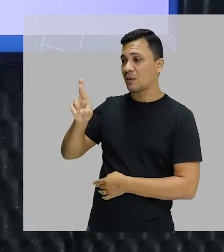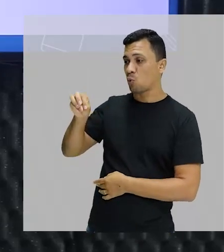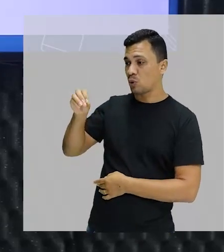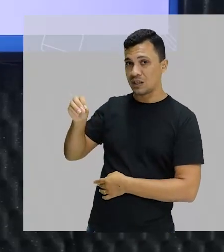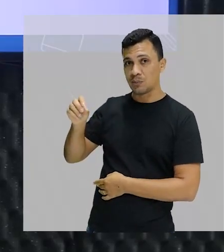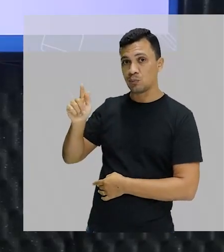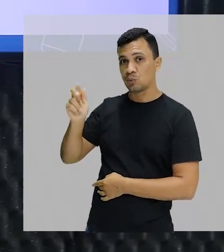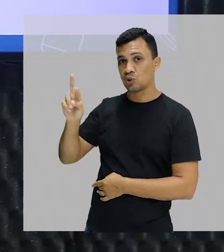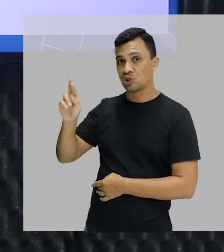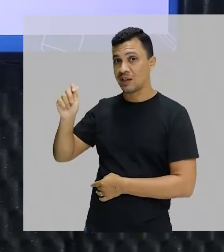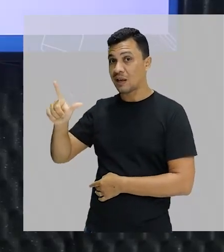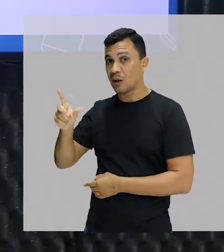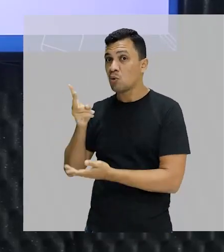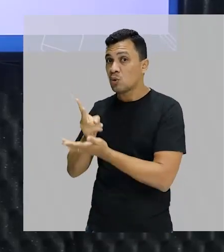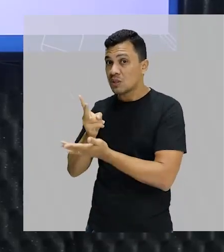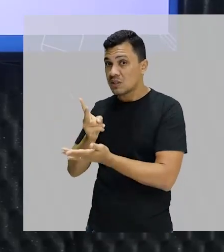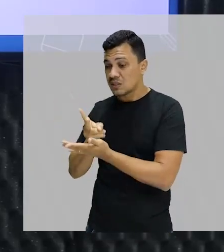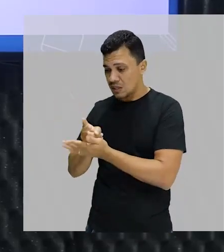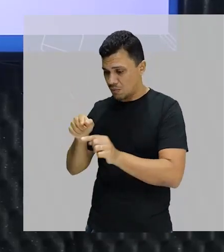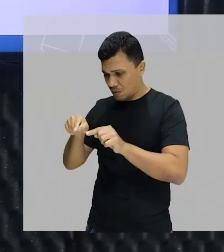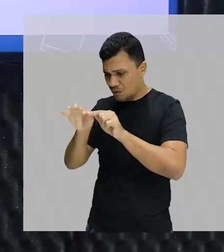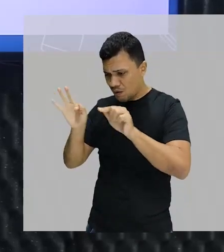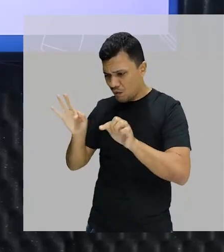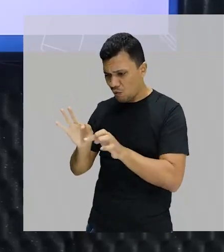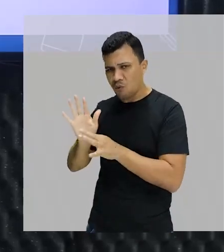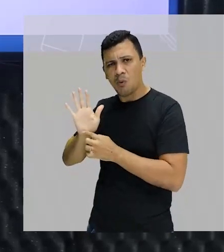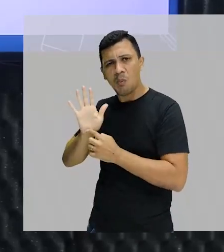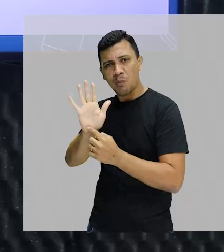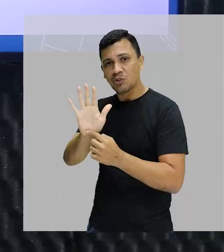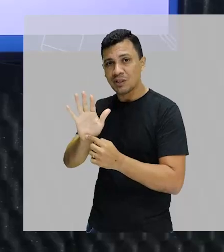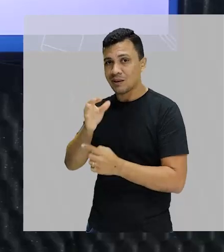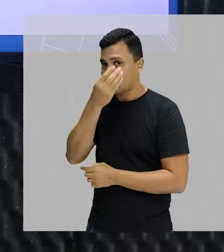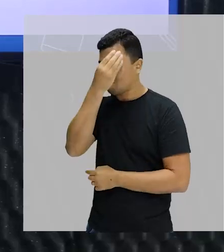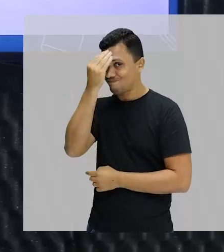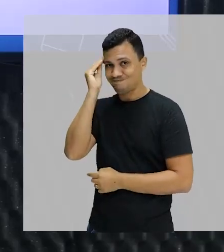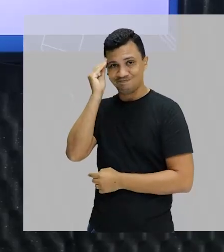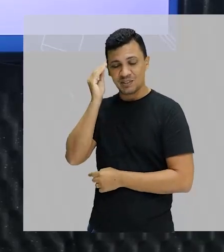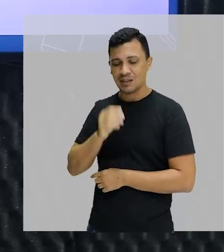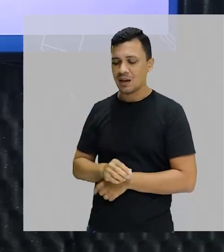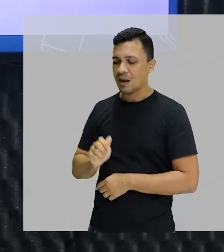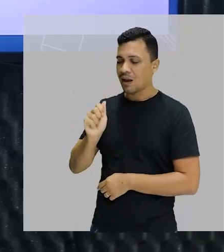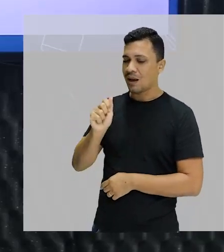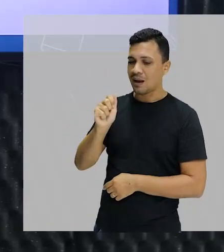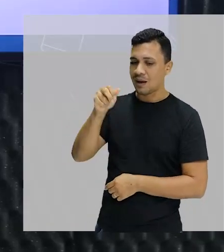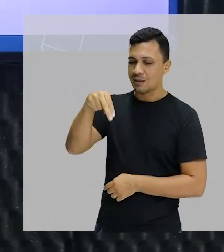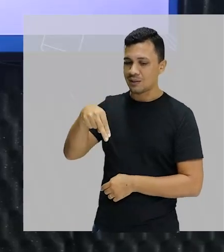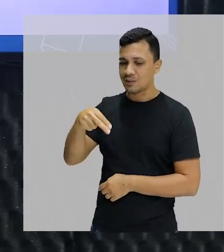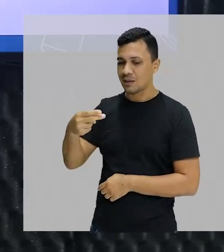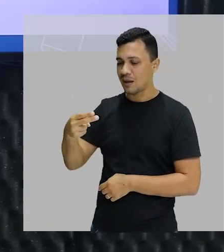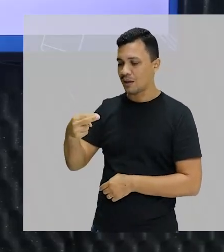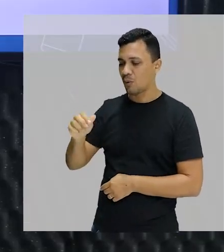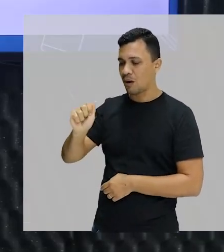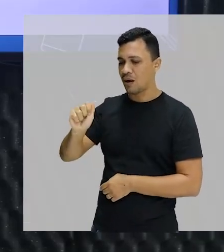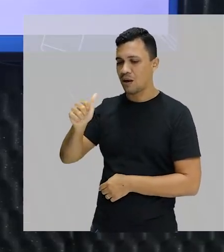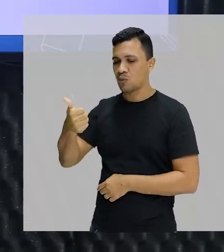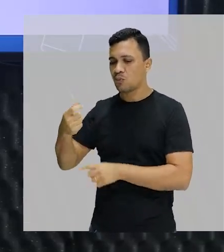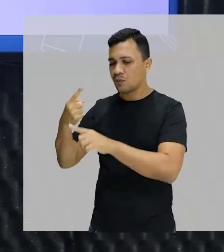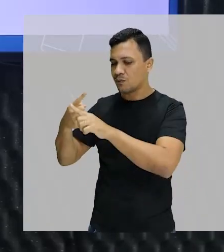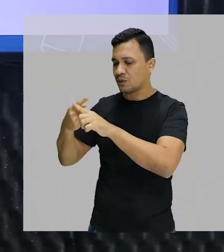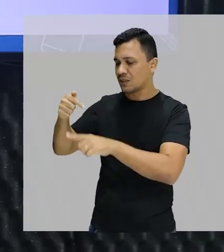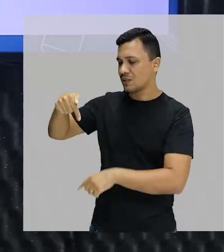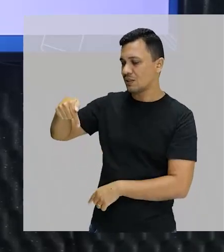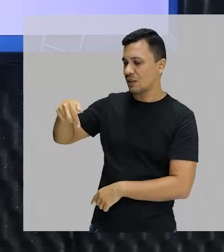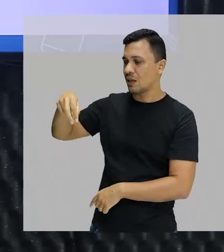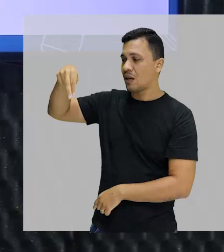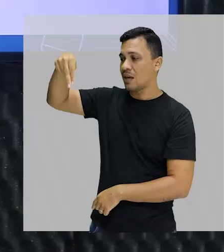mostrar essa fórmula do termo geral para que você não esqueça. A N é igual a A1 vezes Q elevado